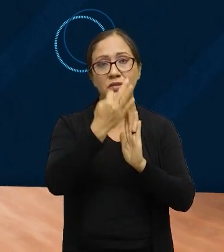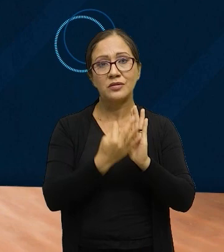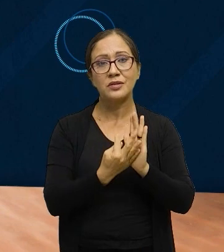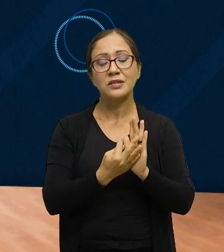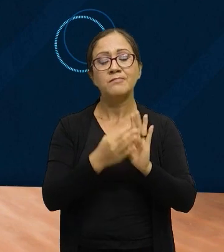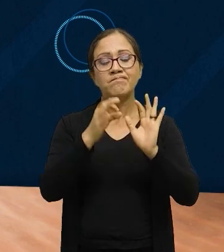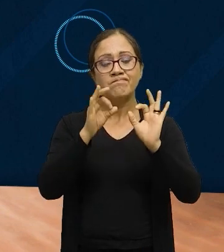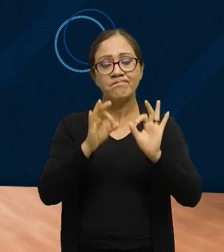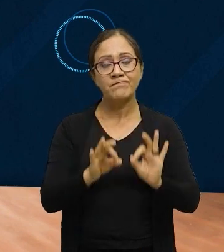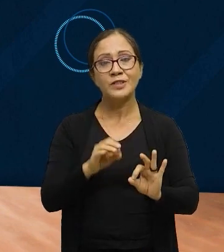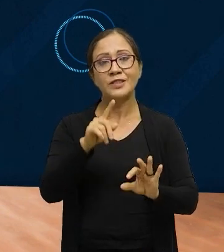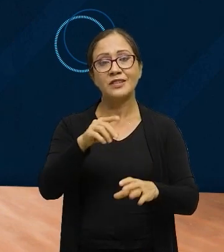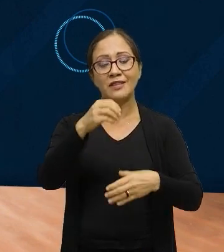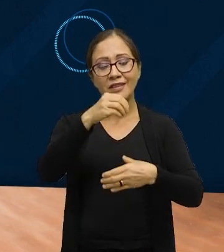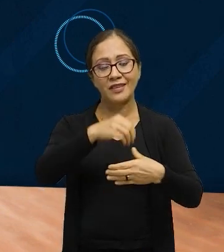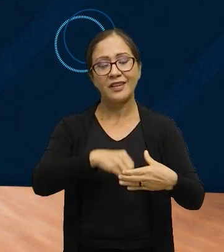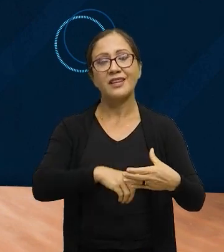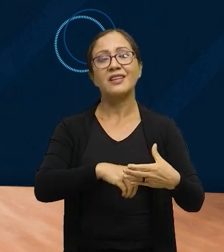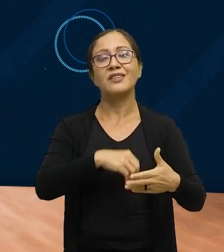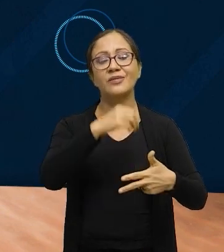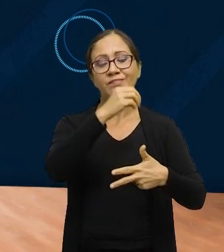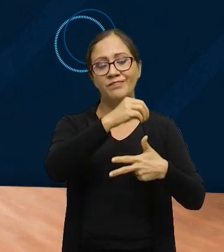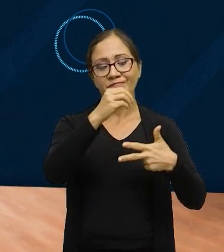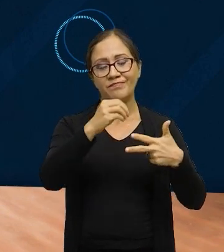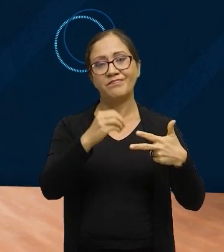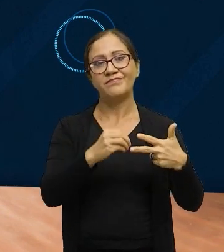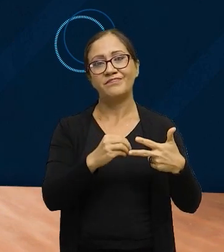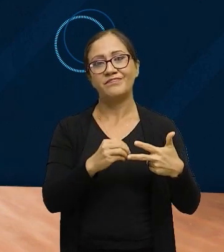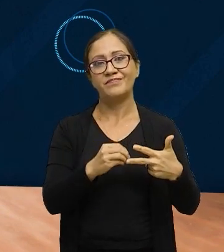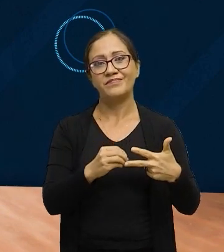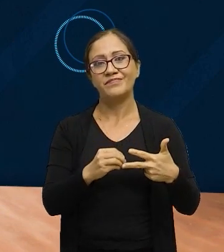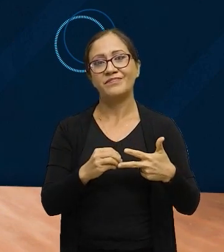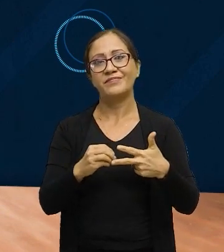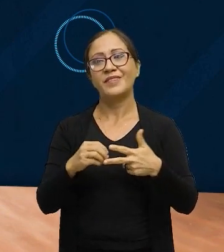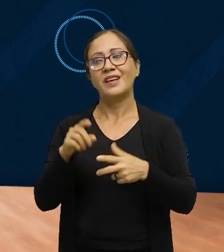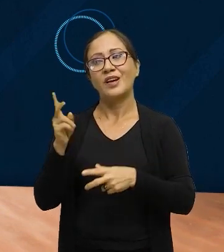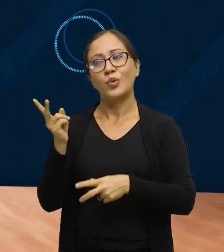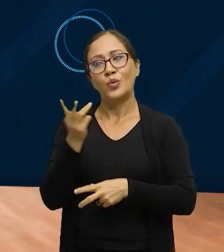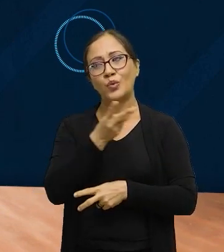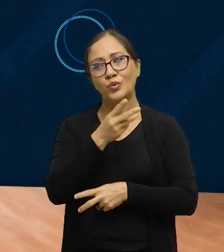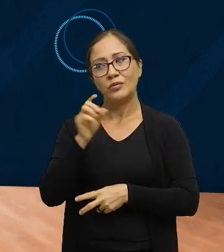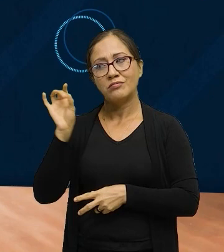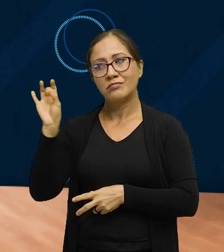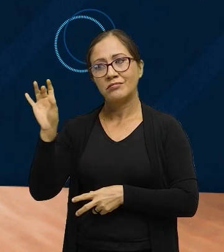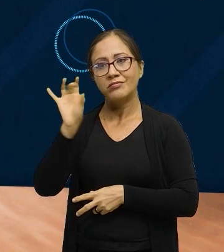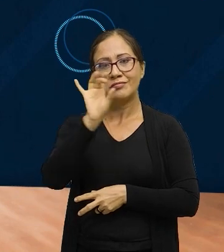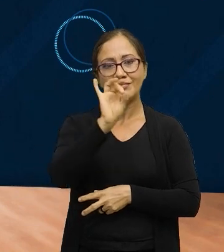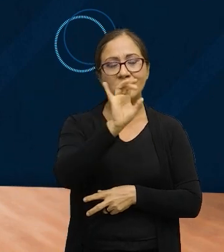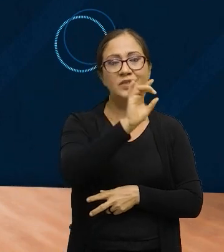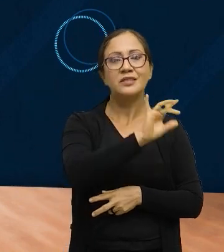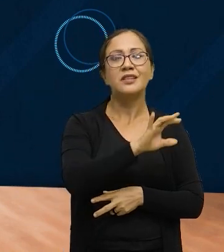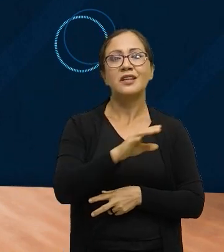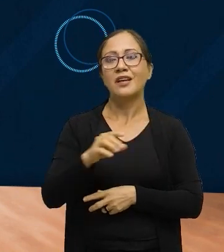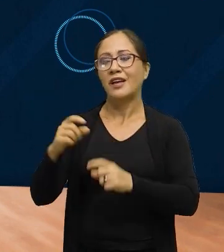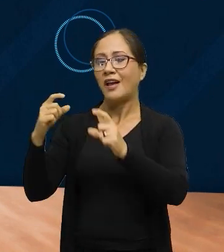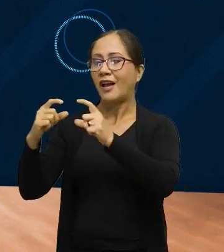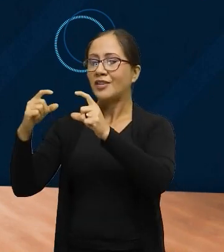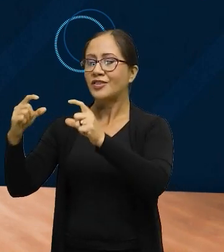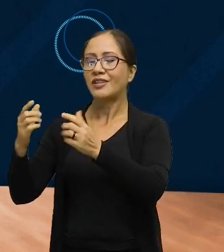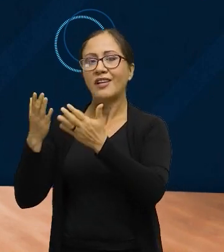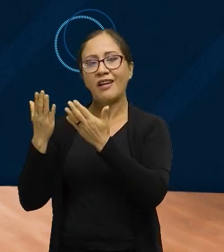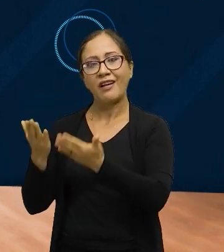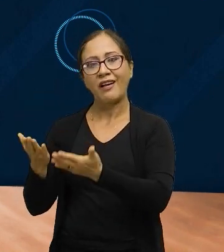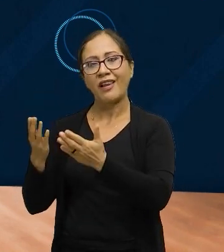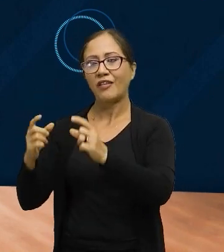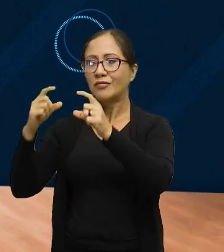certeza vai ter na sua prova um deles. Ou a tirinha, são vários frames, é mais leve, ou